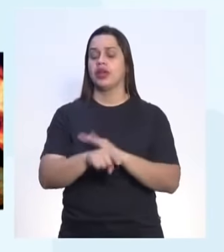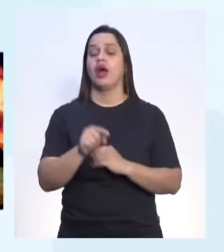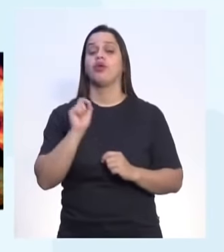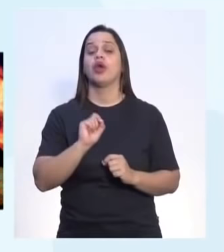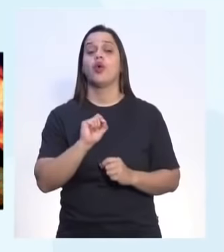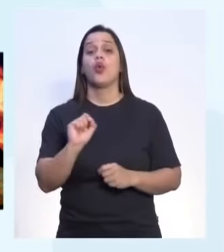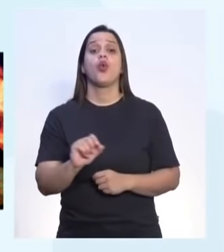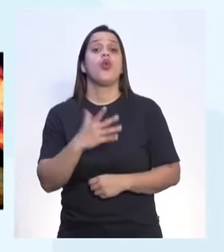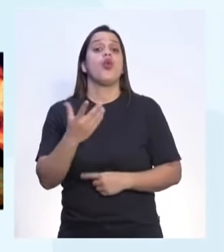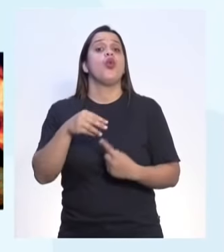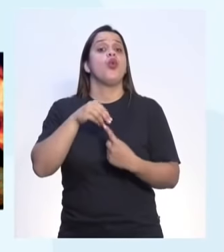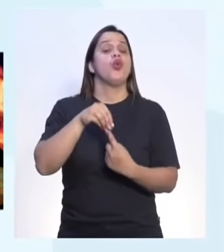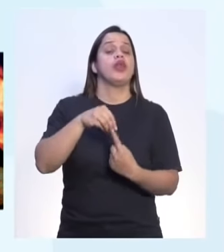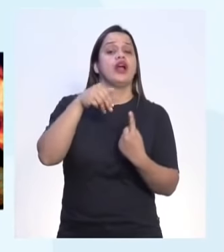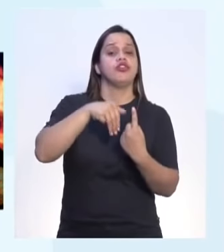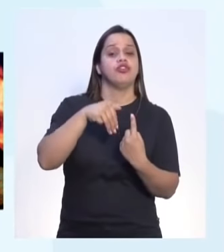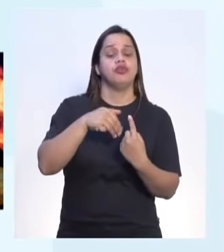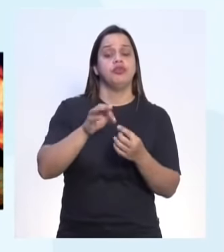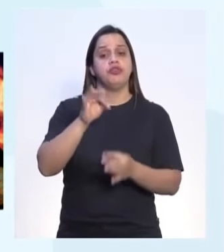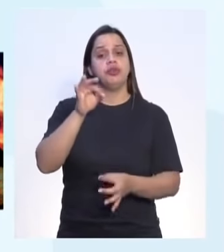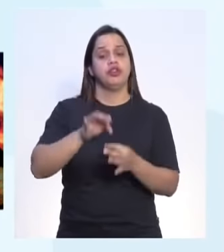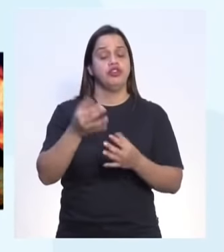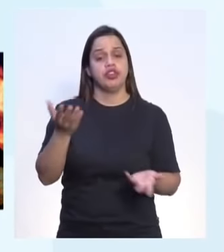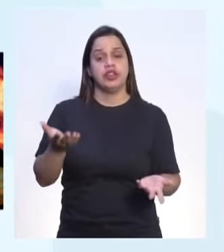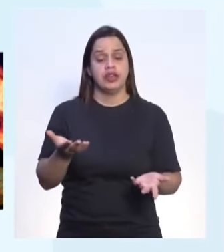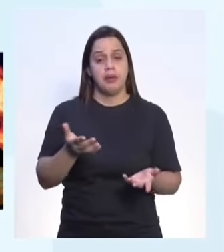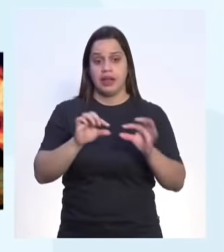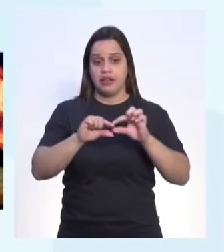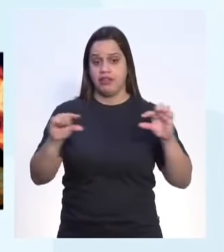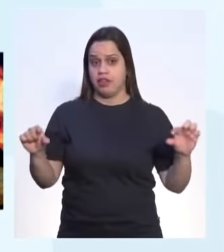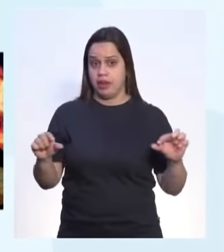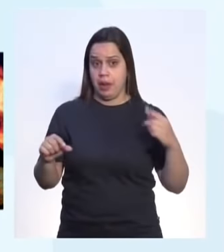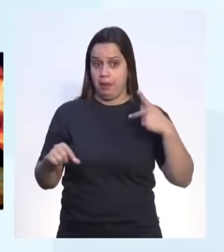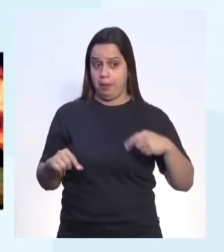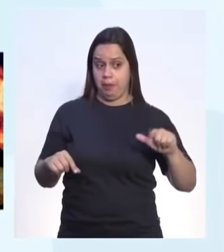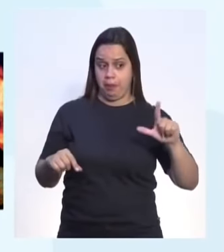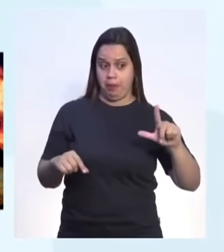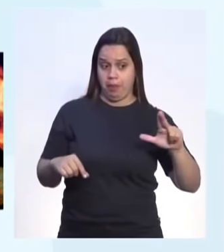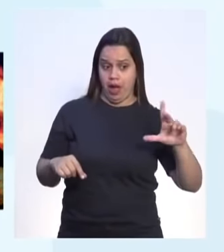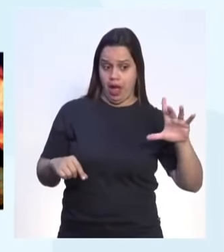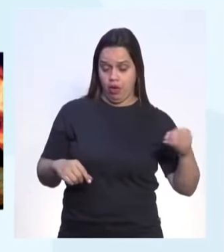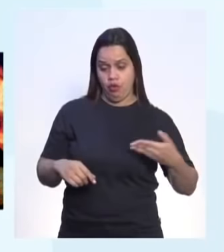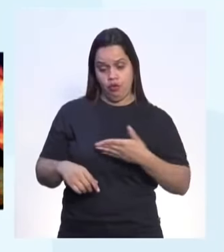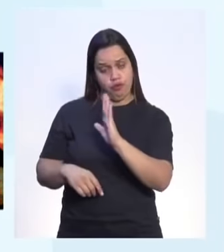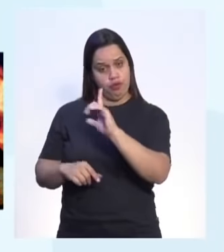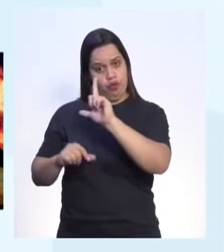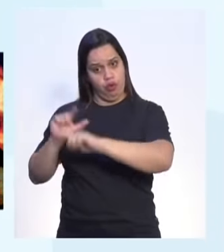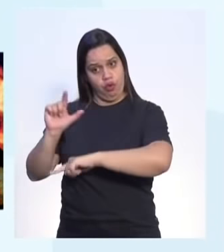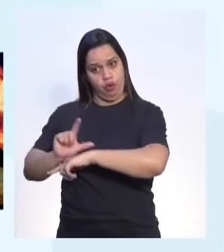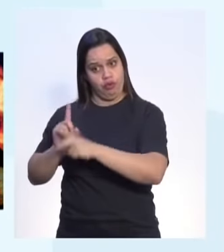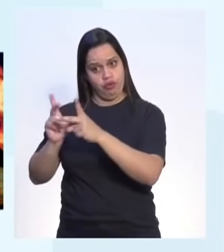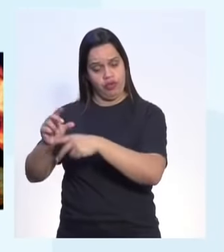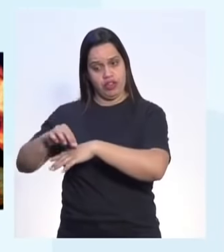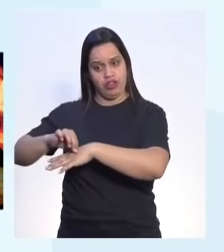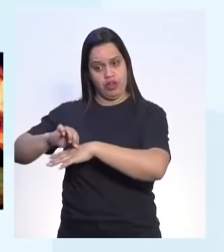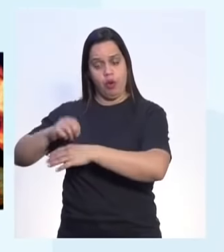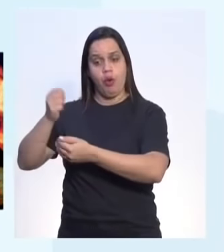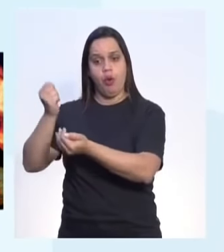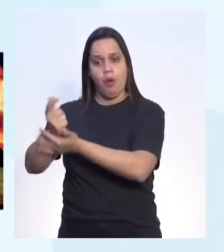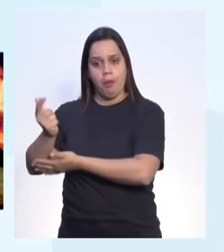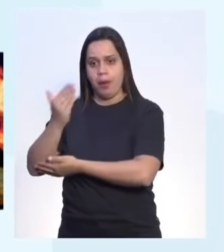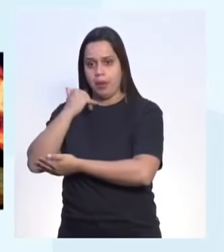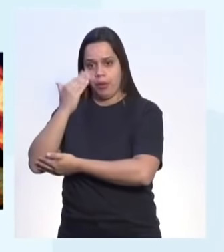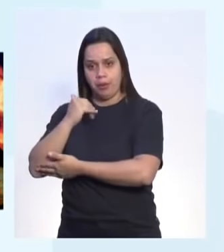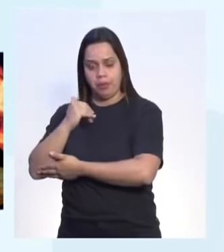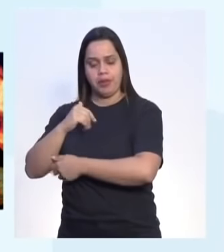Tá ok? Para essa frase aí, o Paulo foi ao açougue comprar a carne para o almoço. Eu